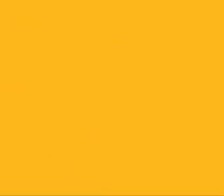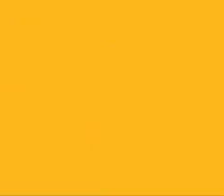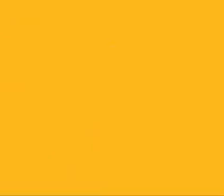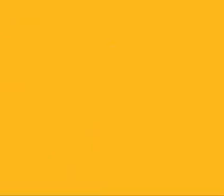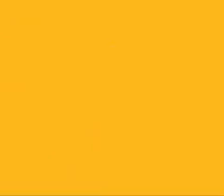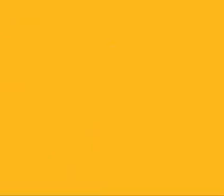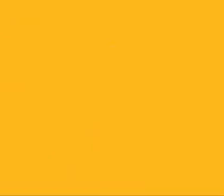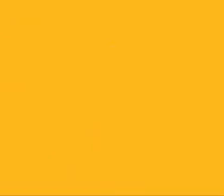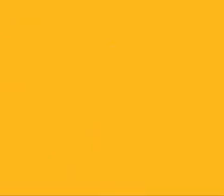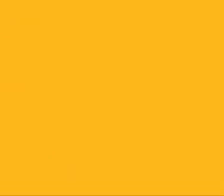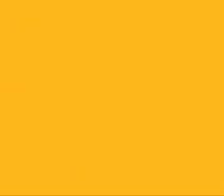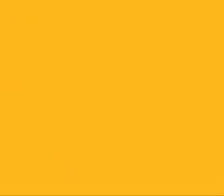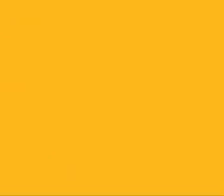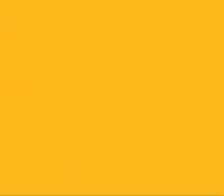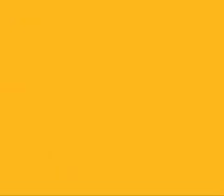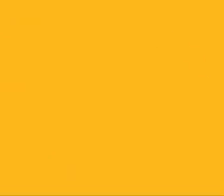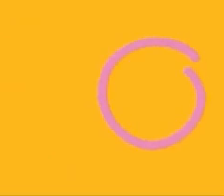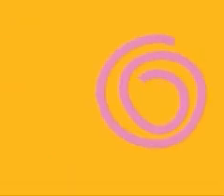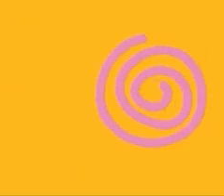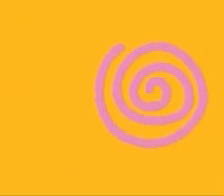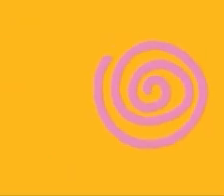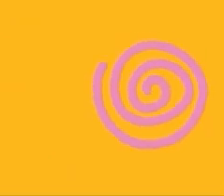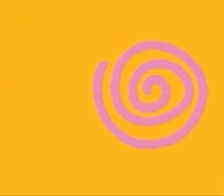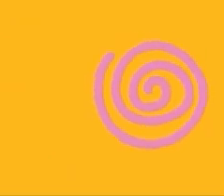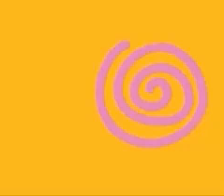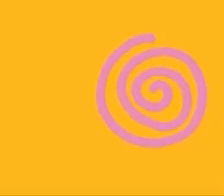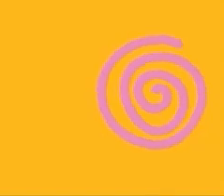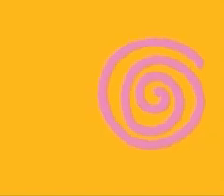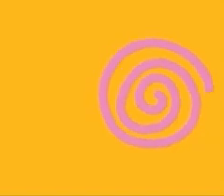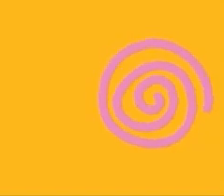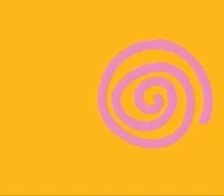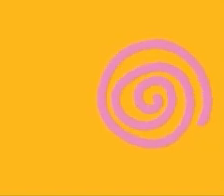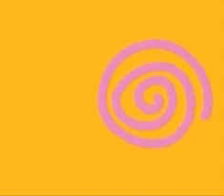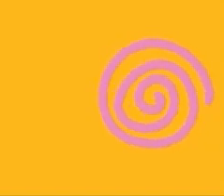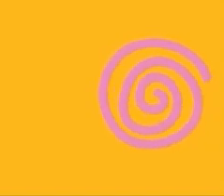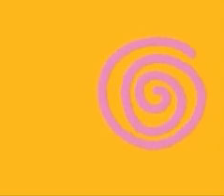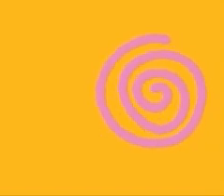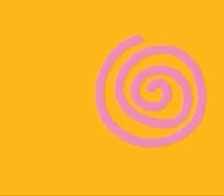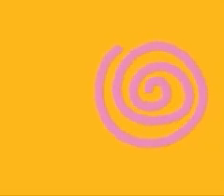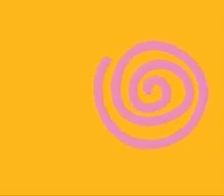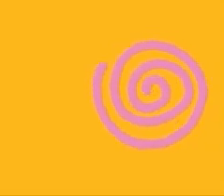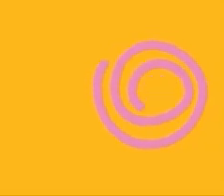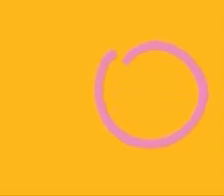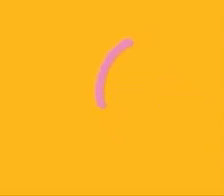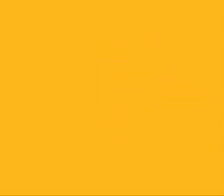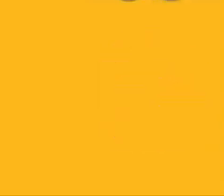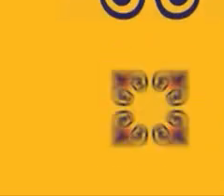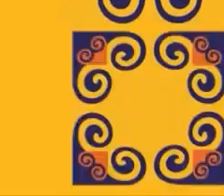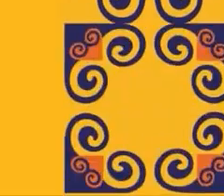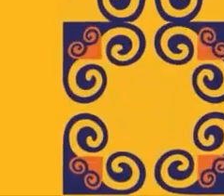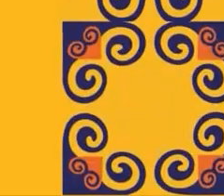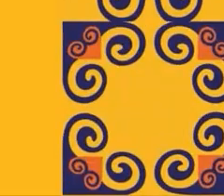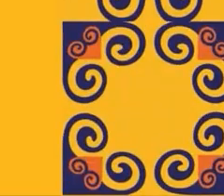Vai começar mais uma atividade do festival. Acomode-se e aproveite esse encontro. Compartilhe os melhores